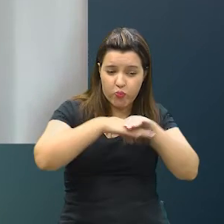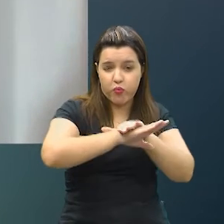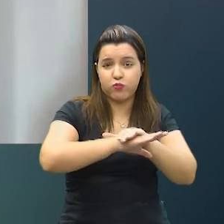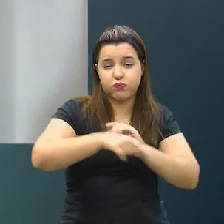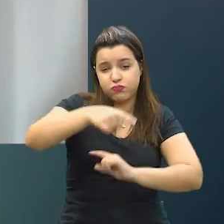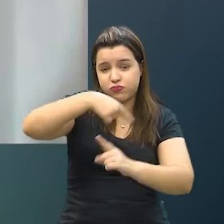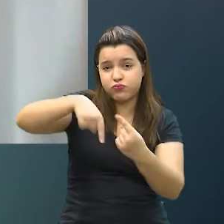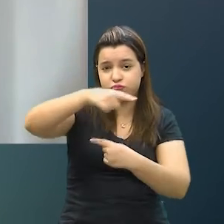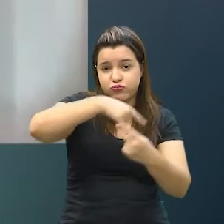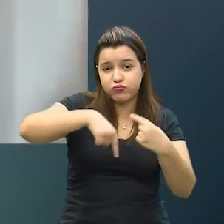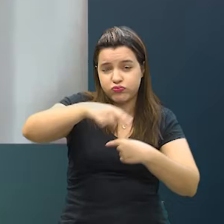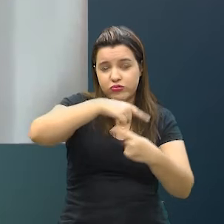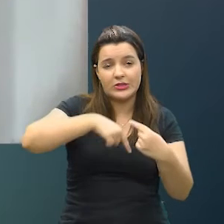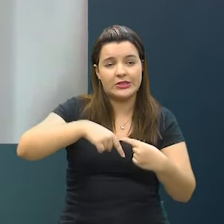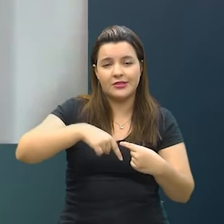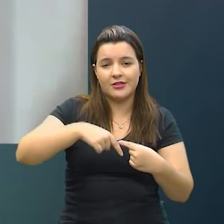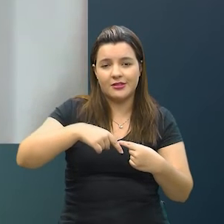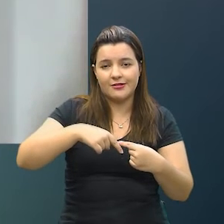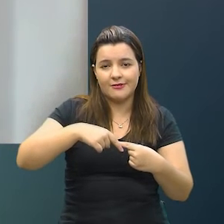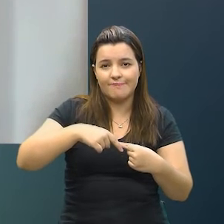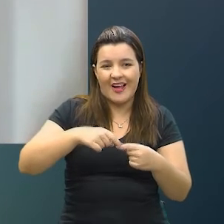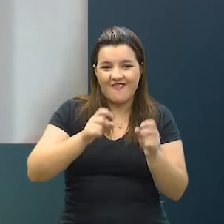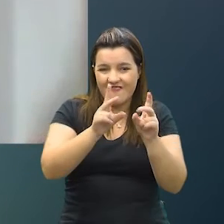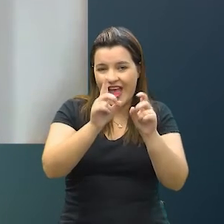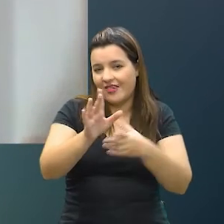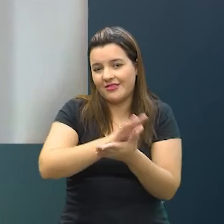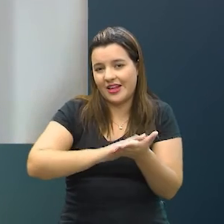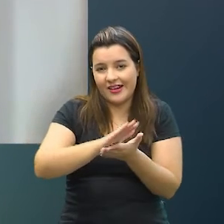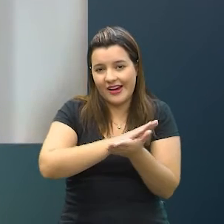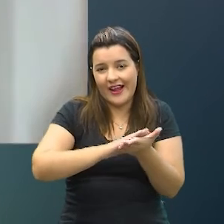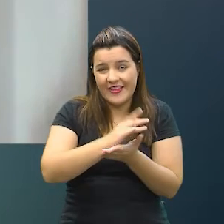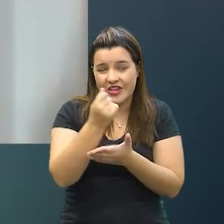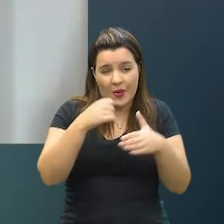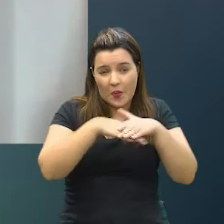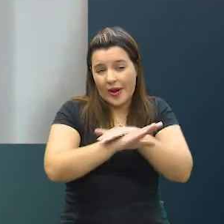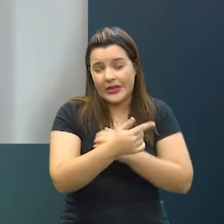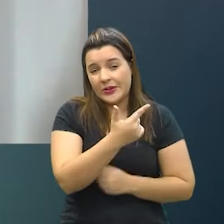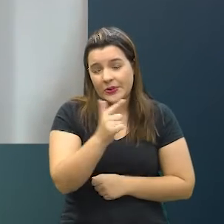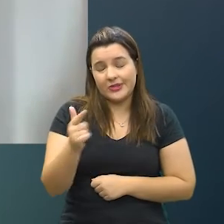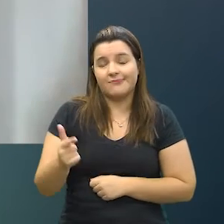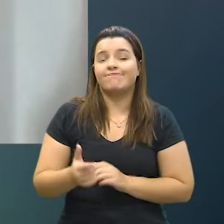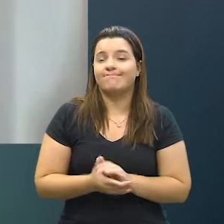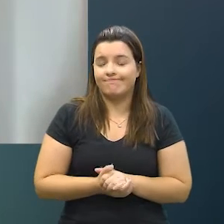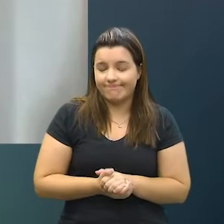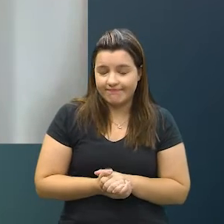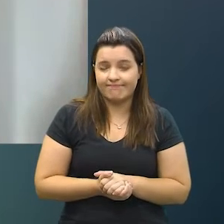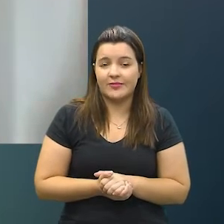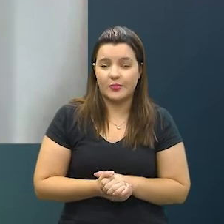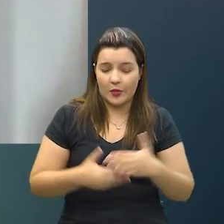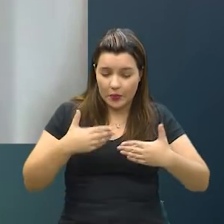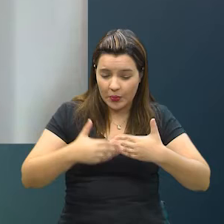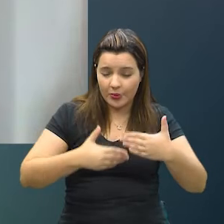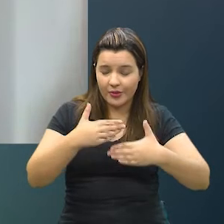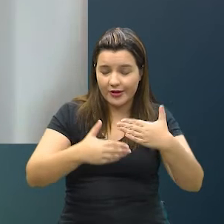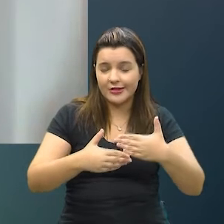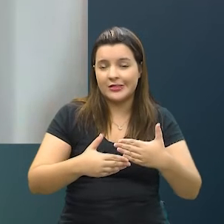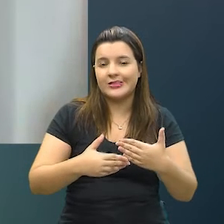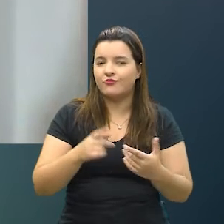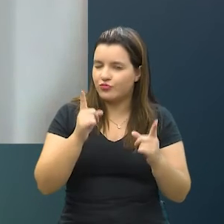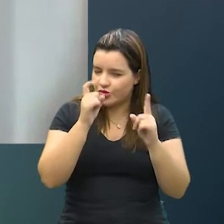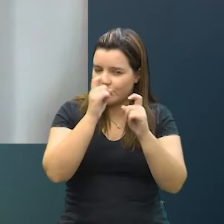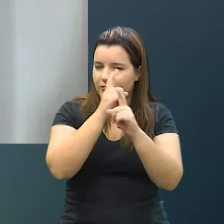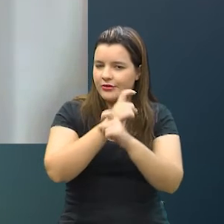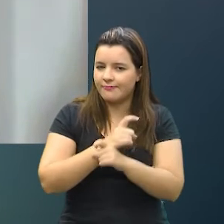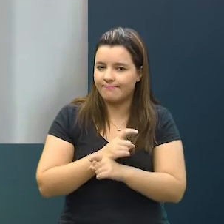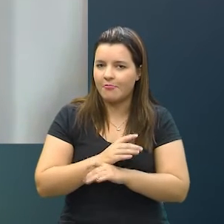se manter sem ele ter a receita dele, né, recorrente, né? Então, realmente assim foi um processo bastante delicado,